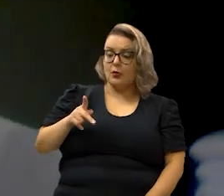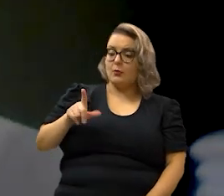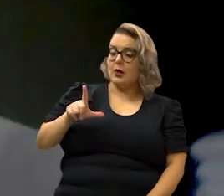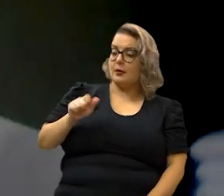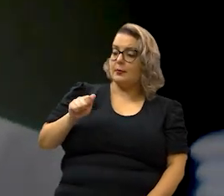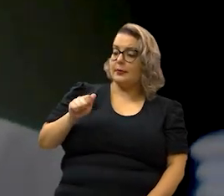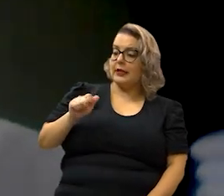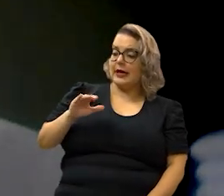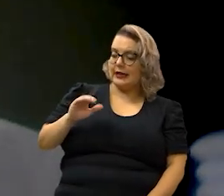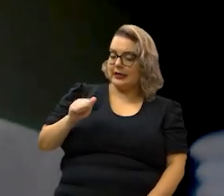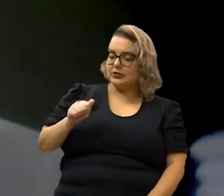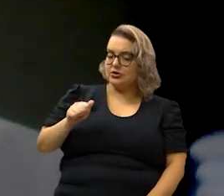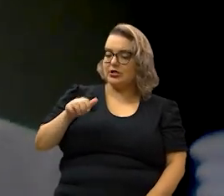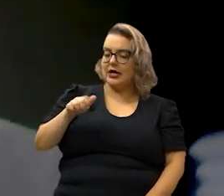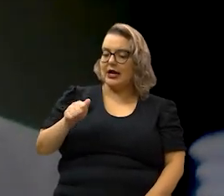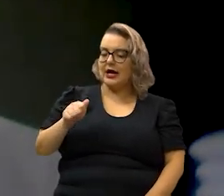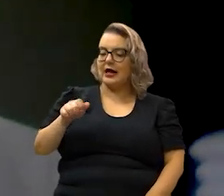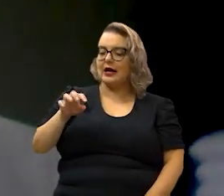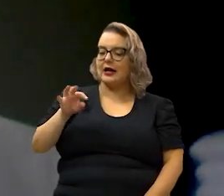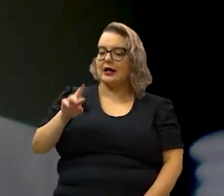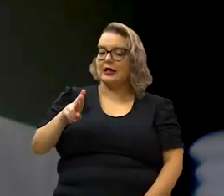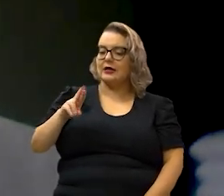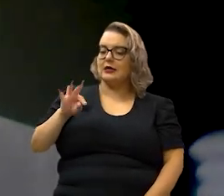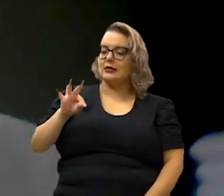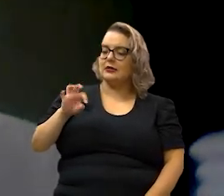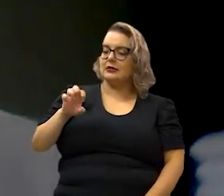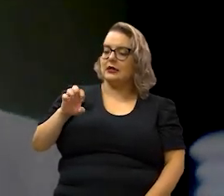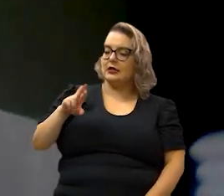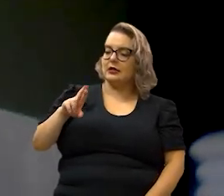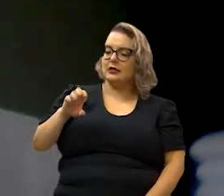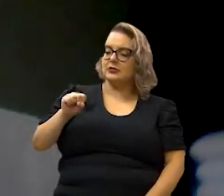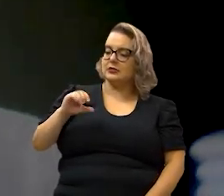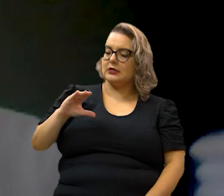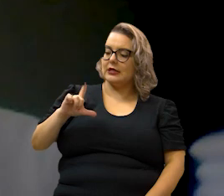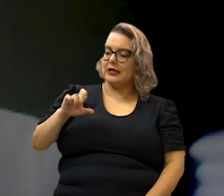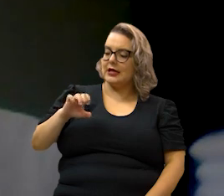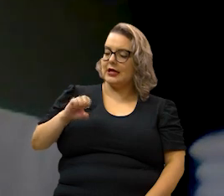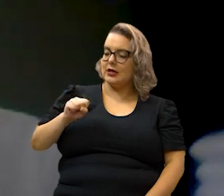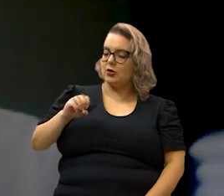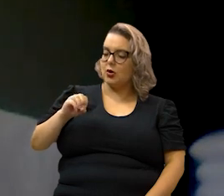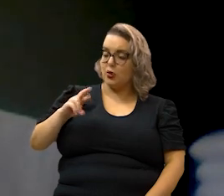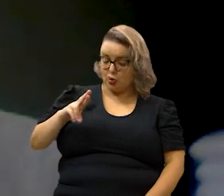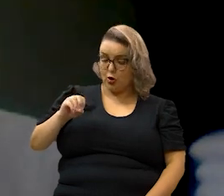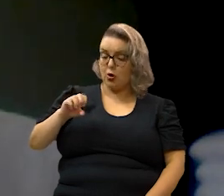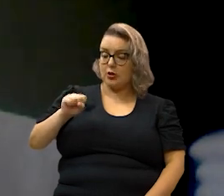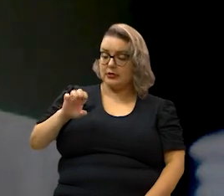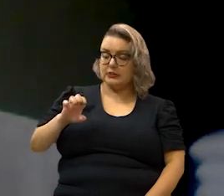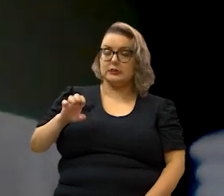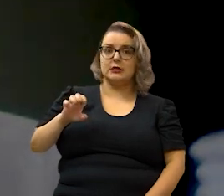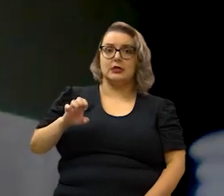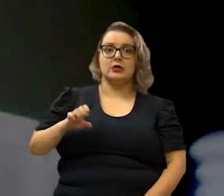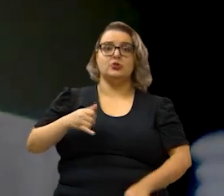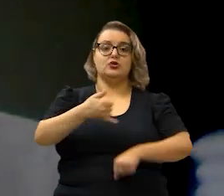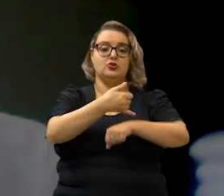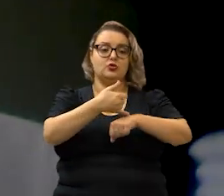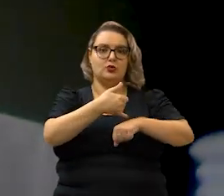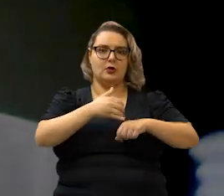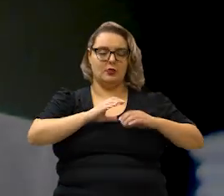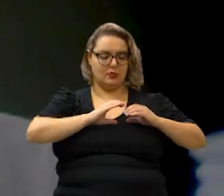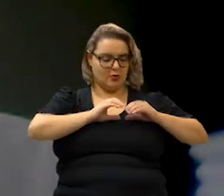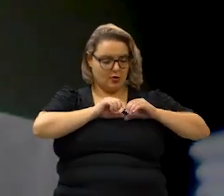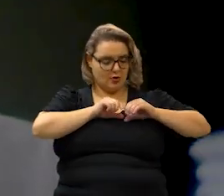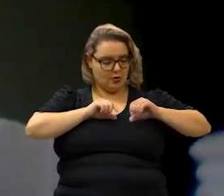de aterosclerose, quer dizer, uma placa de colesterol que está depositada na parede interna